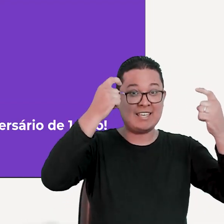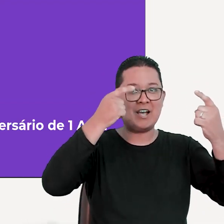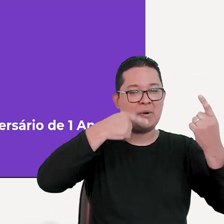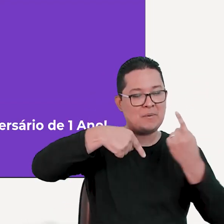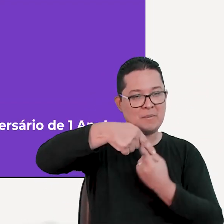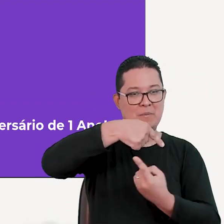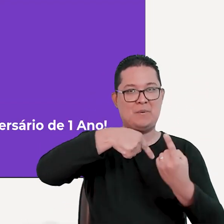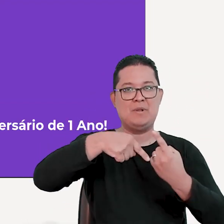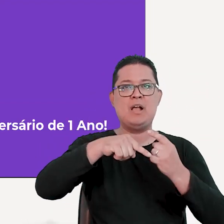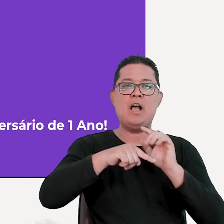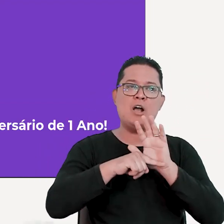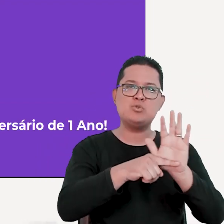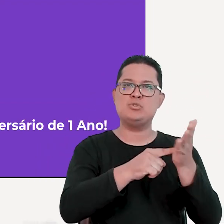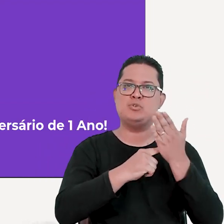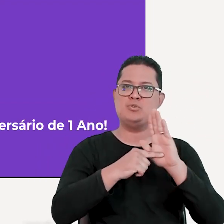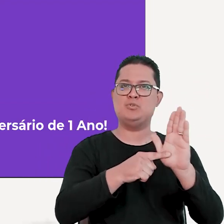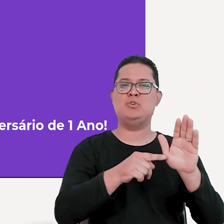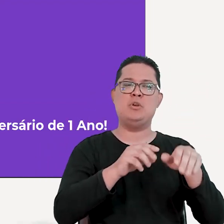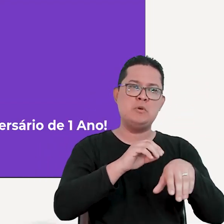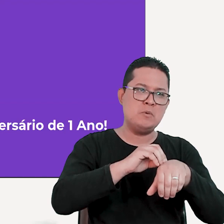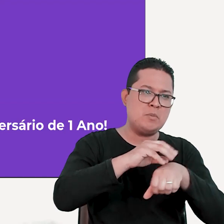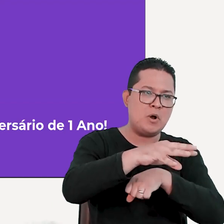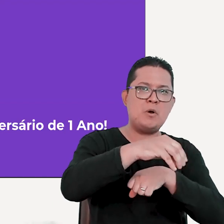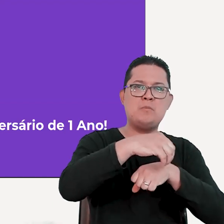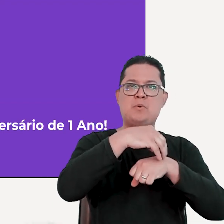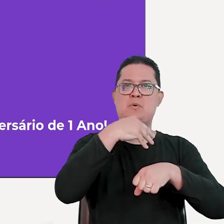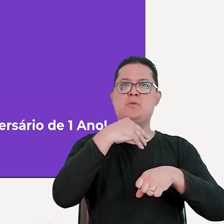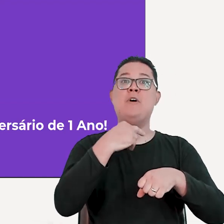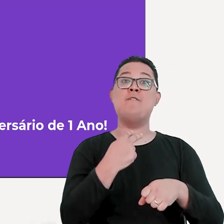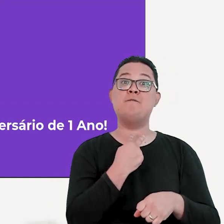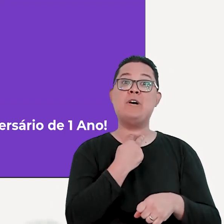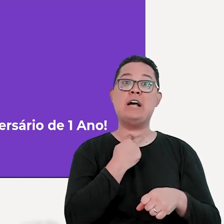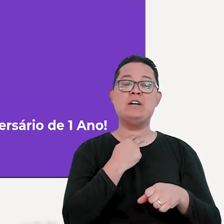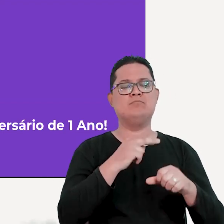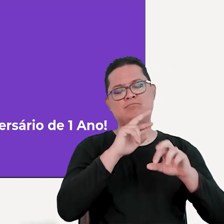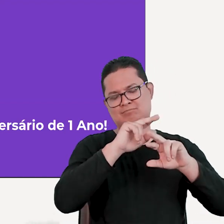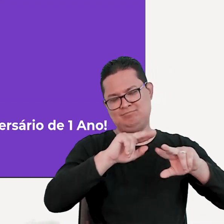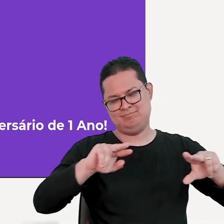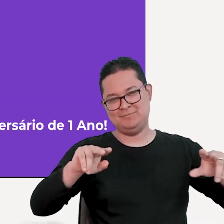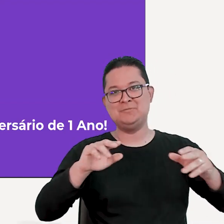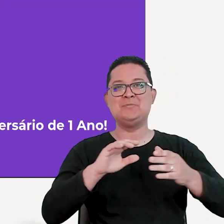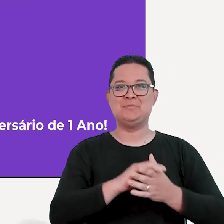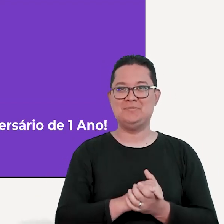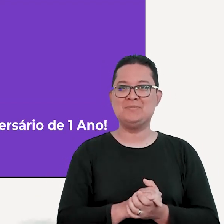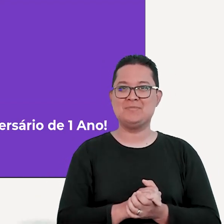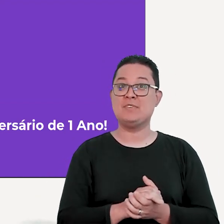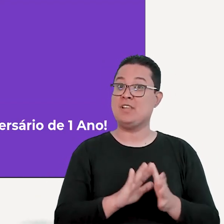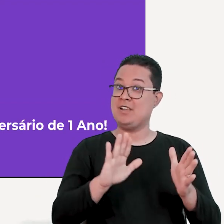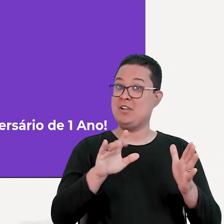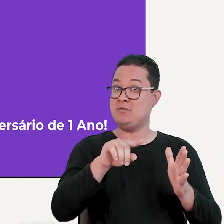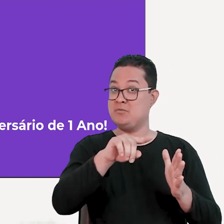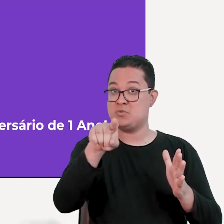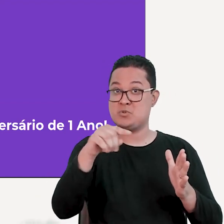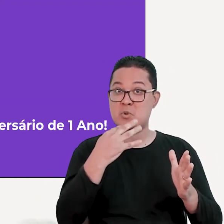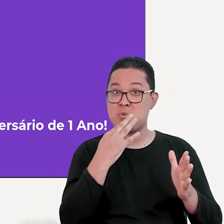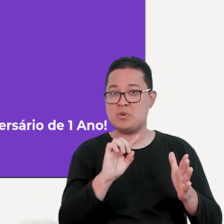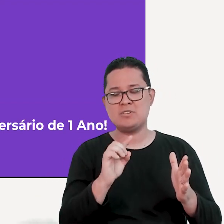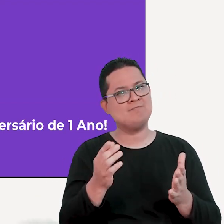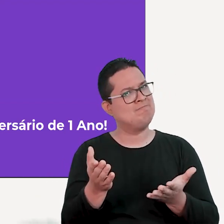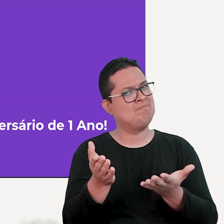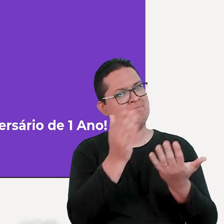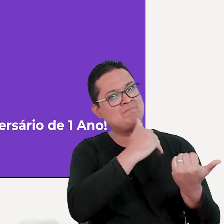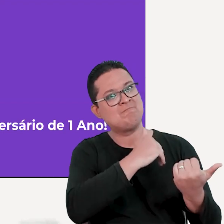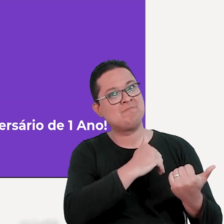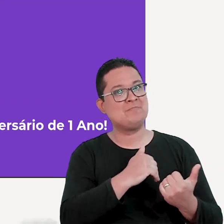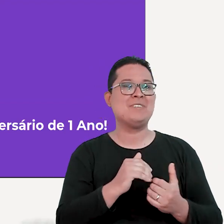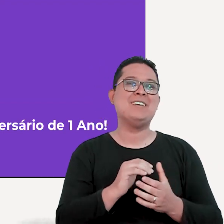ajuda na medida do possível, dá dicas de vagas e uma série de outras coisas. Recomendo, se você ainda não conhece o clube,